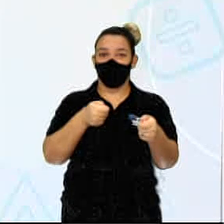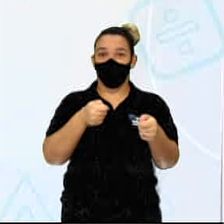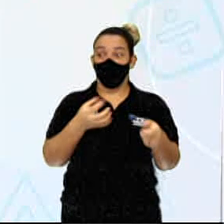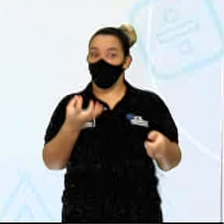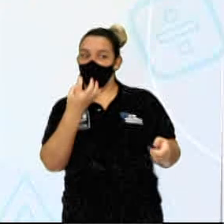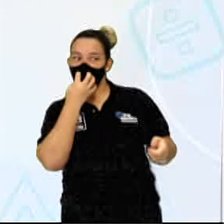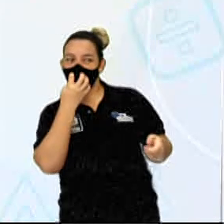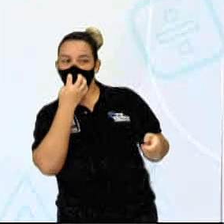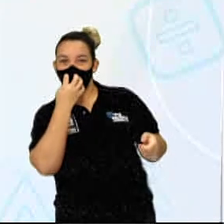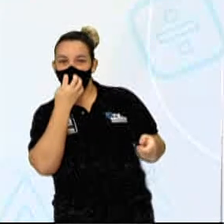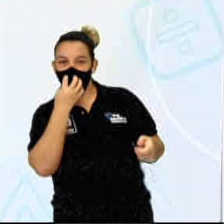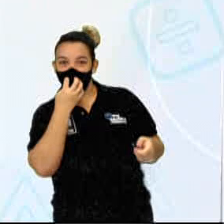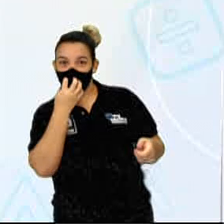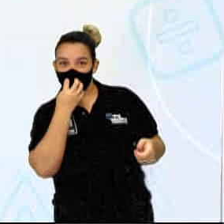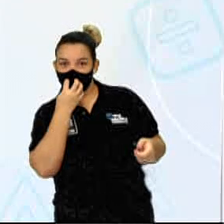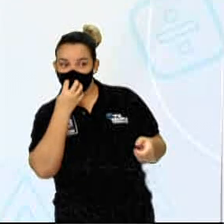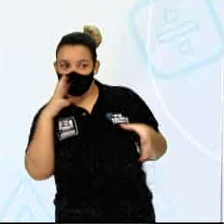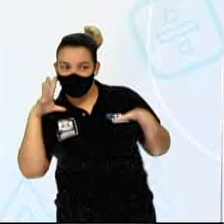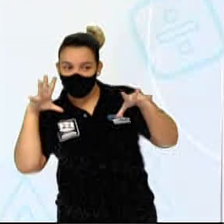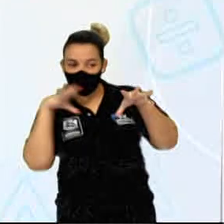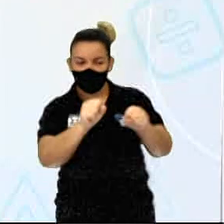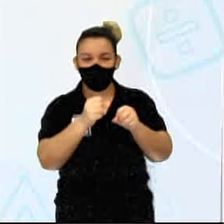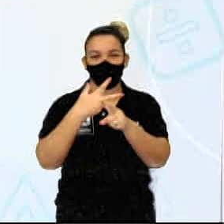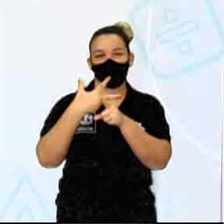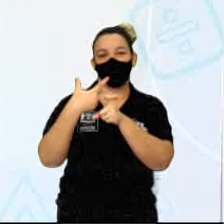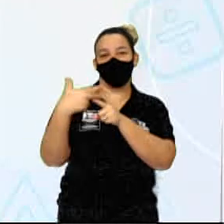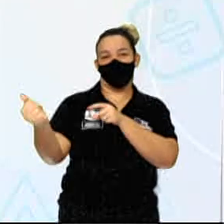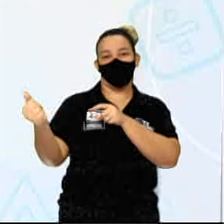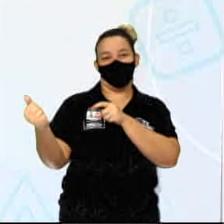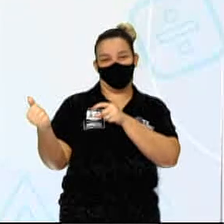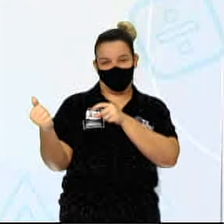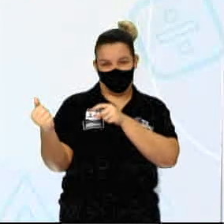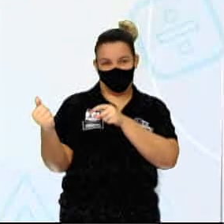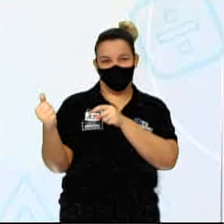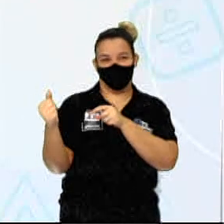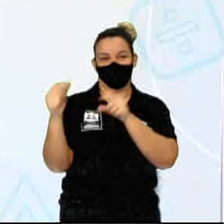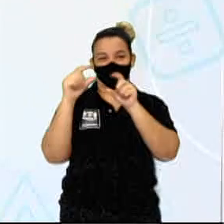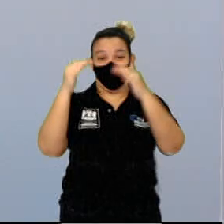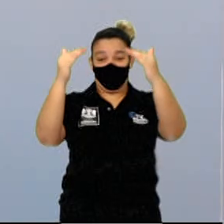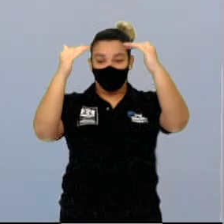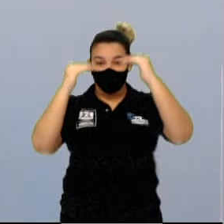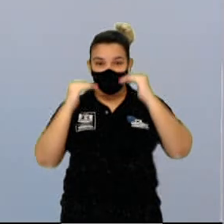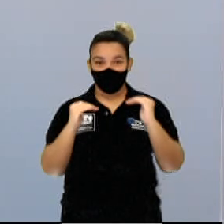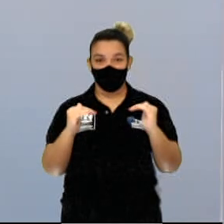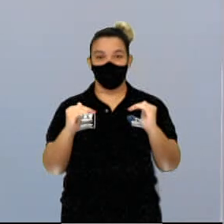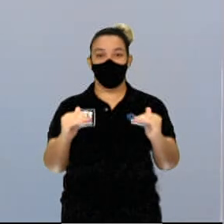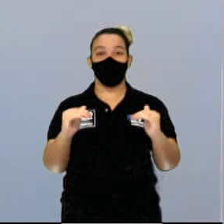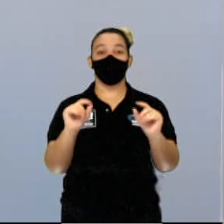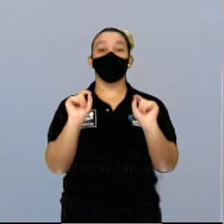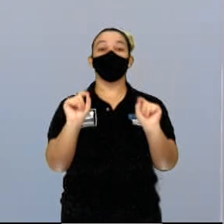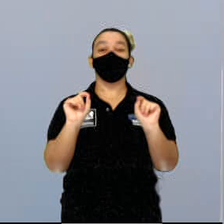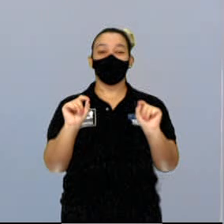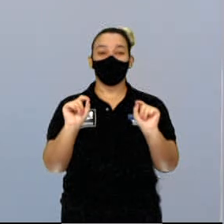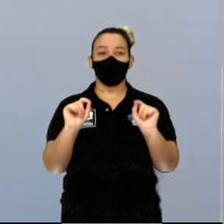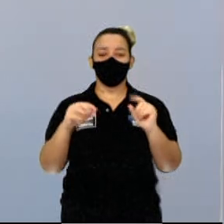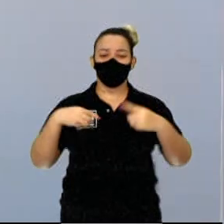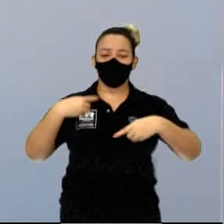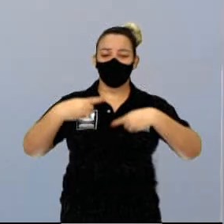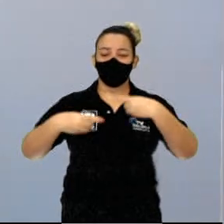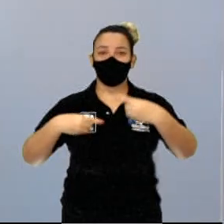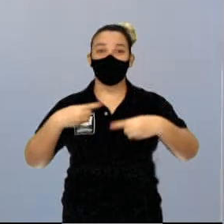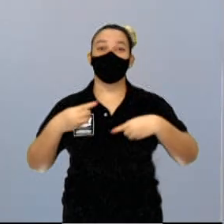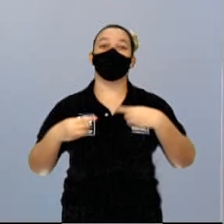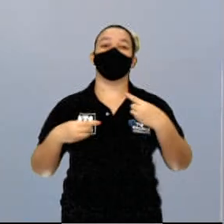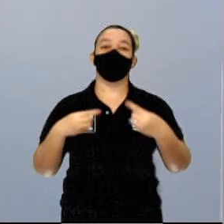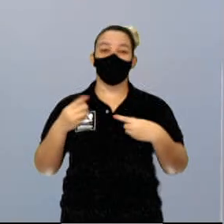vencido pela lebre, tá bom? No meio da narrativa, nós temos aí o desenvolvimento dela, né? E que